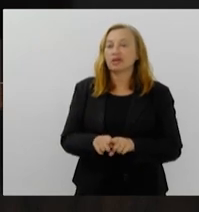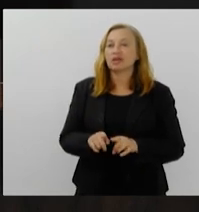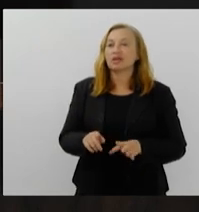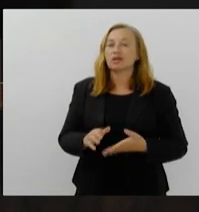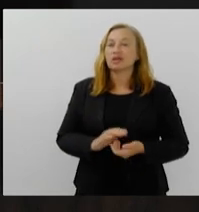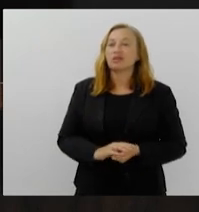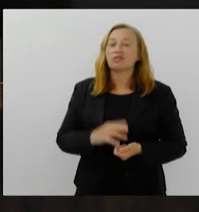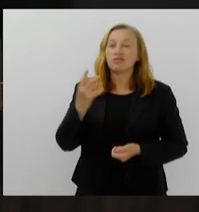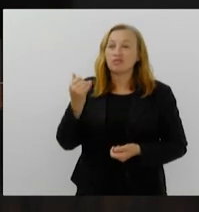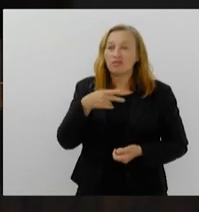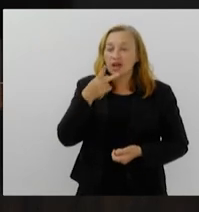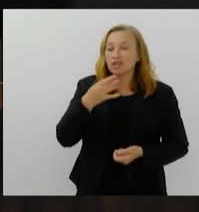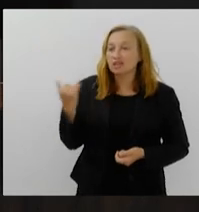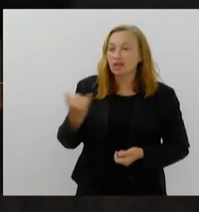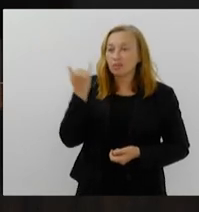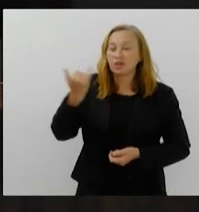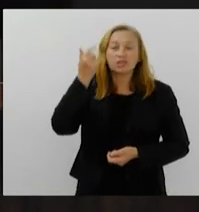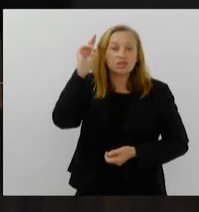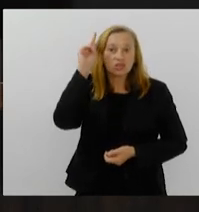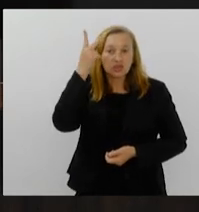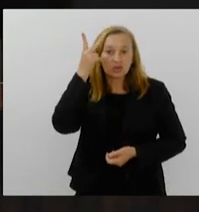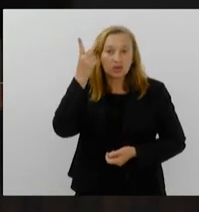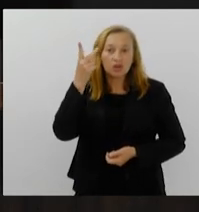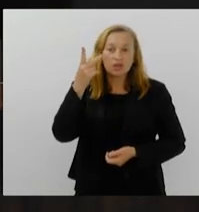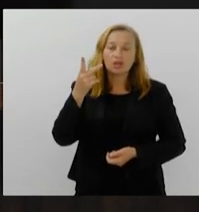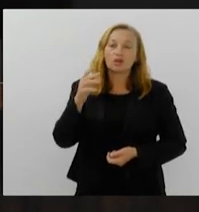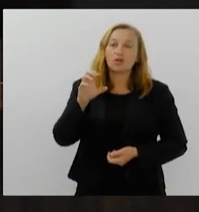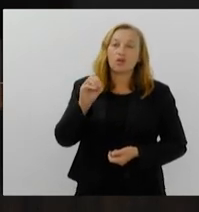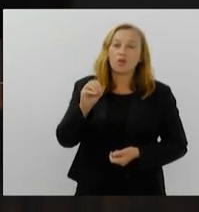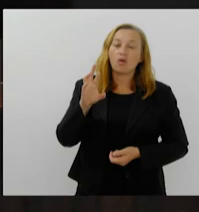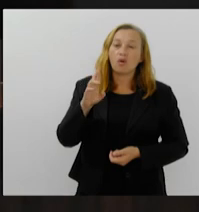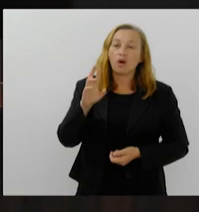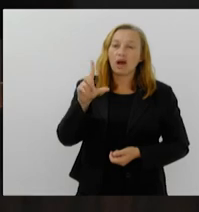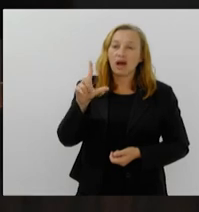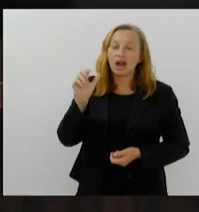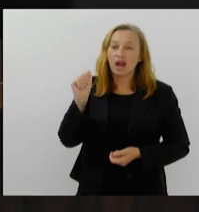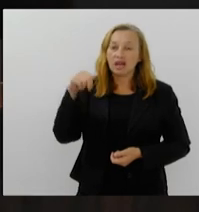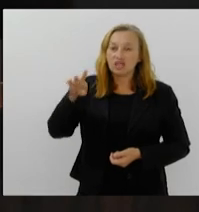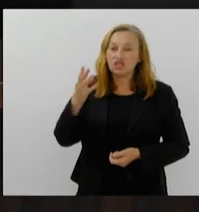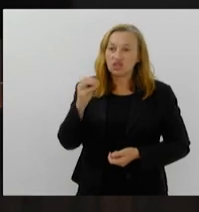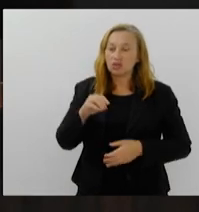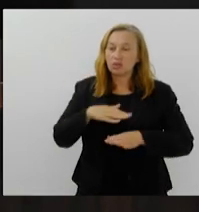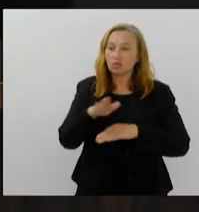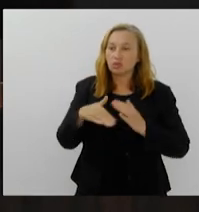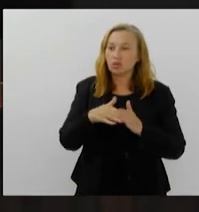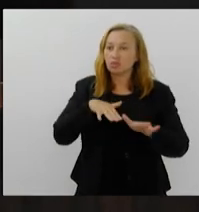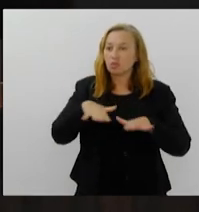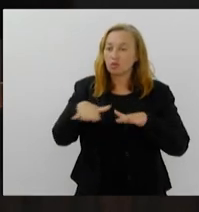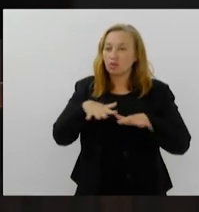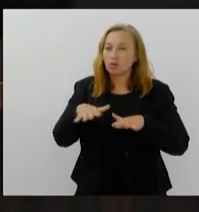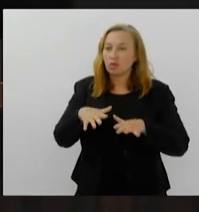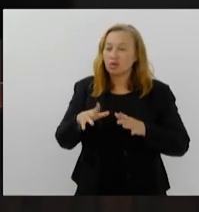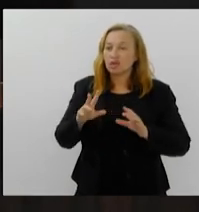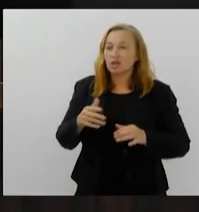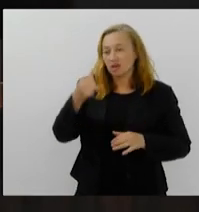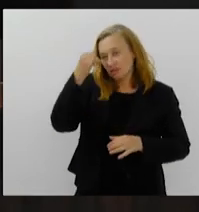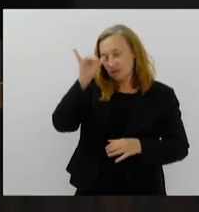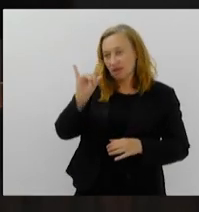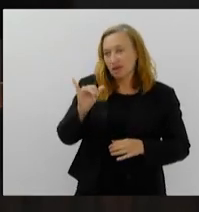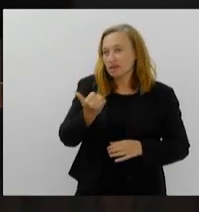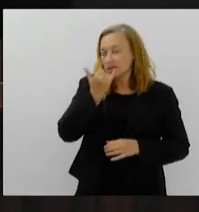retratando a importância histórica de senhor Orlandino para todo esse movimento de prevenção de acidentes no